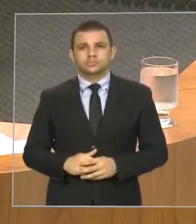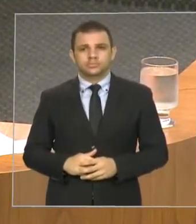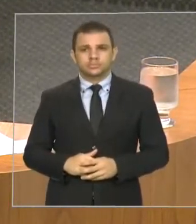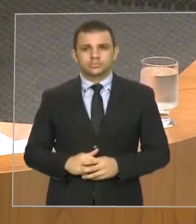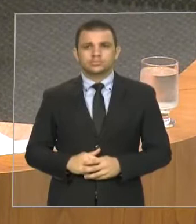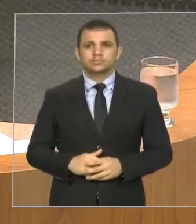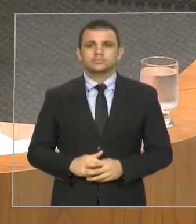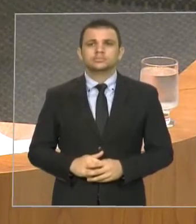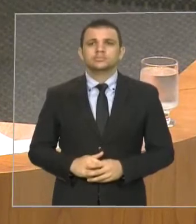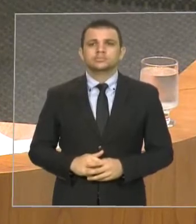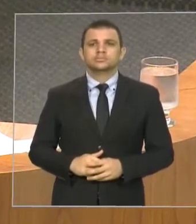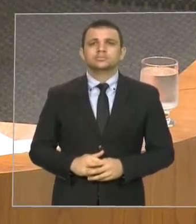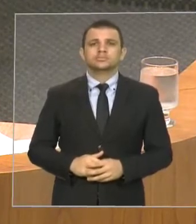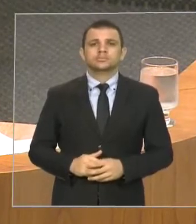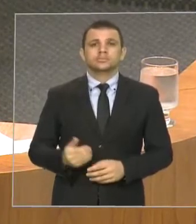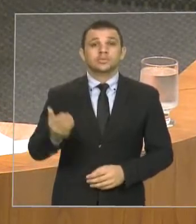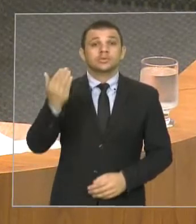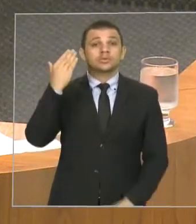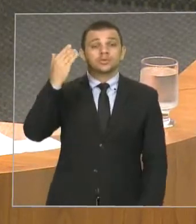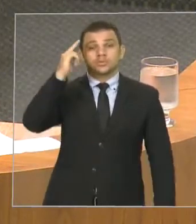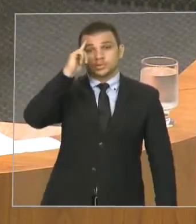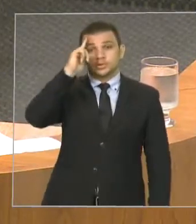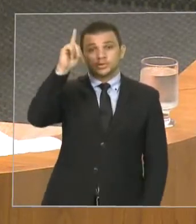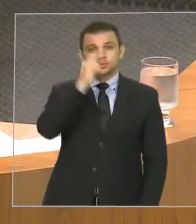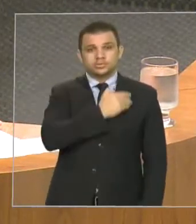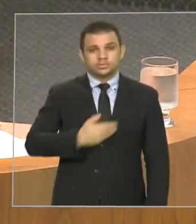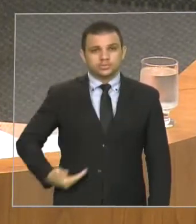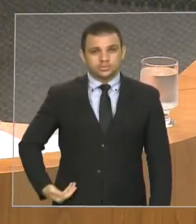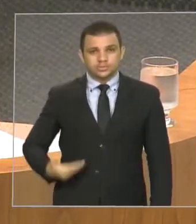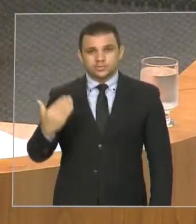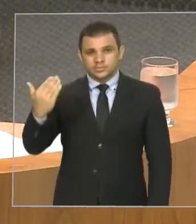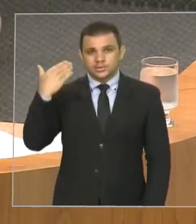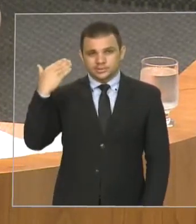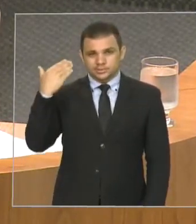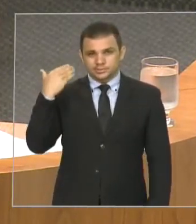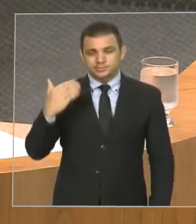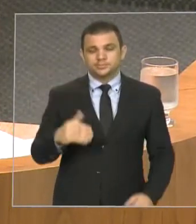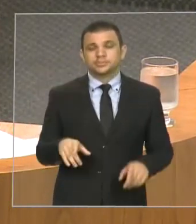Na gestão anterior, ou nas gestões anteriores, inclusive,